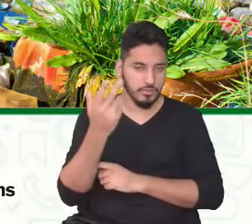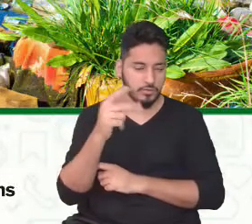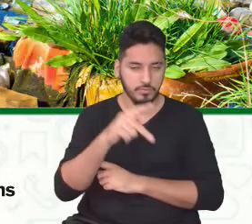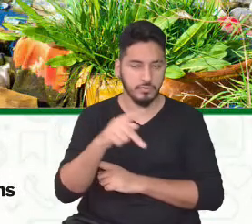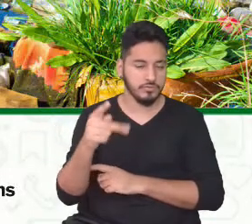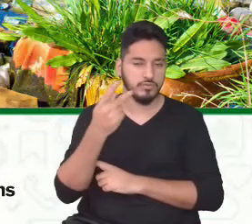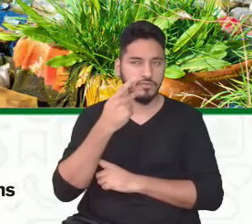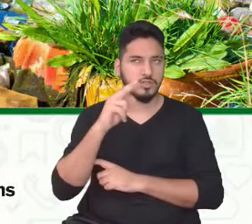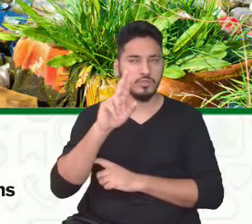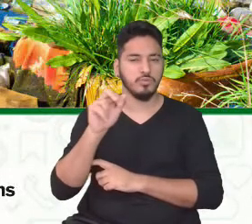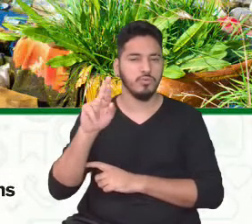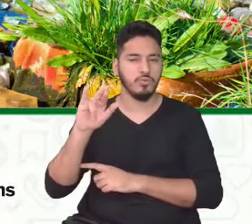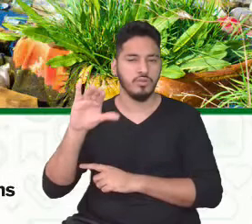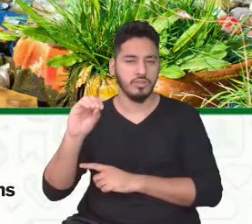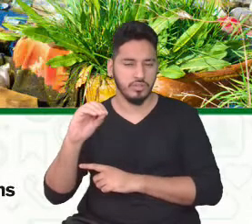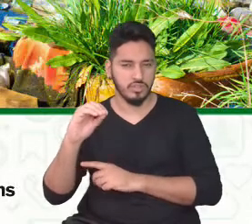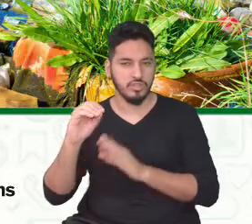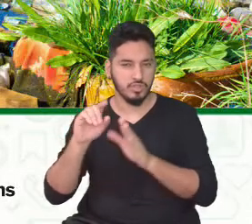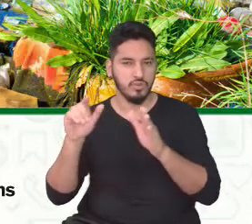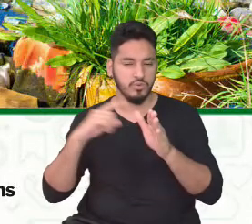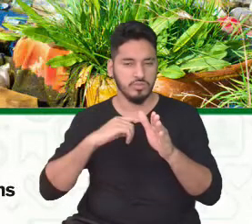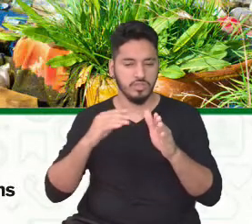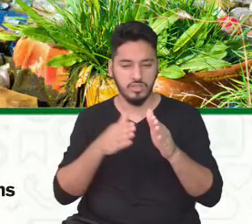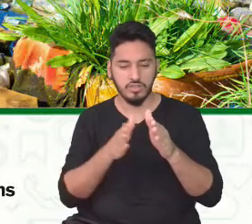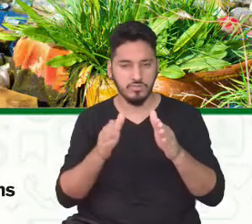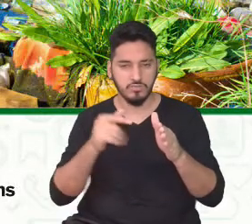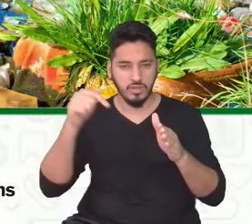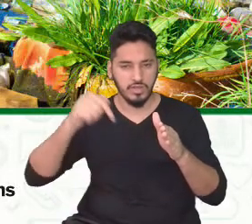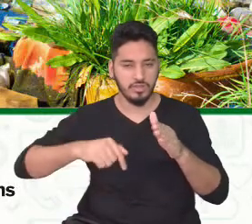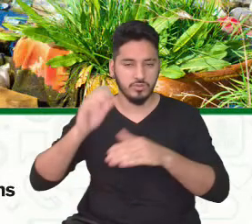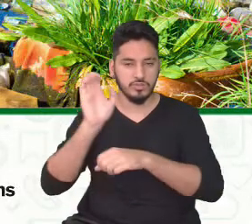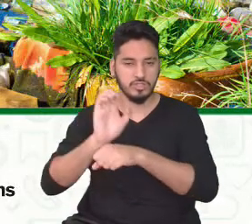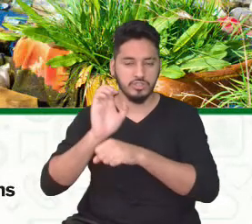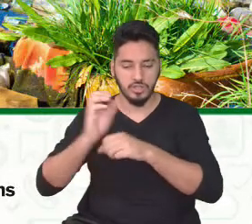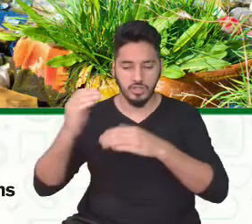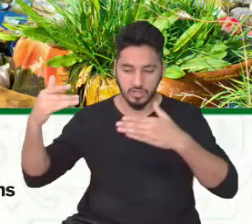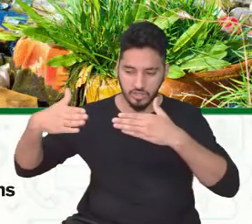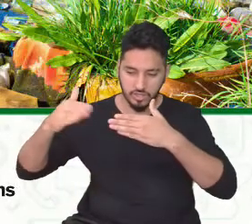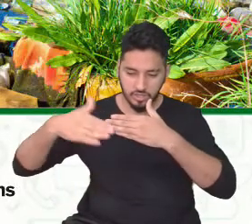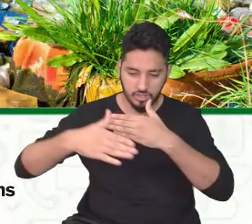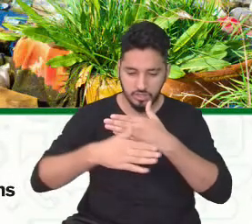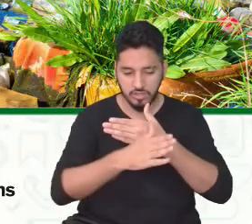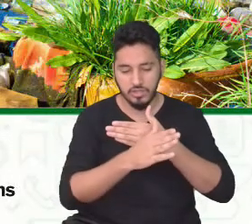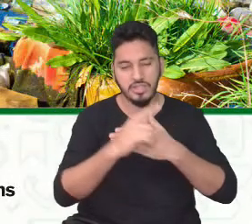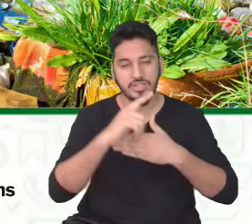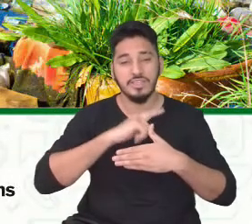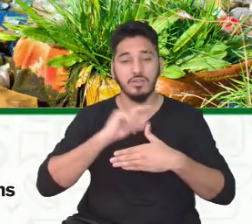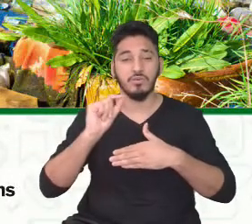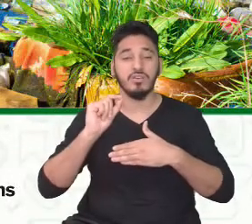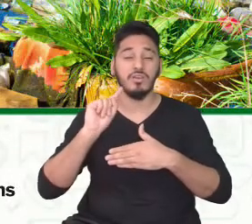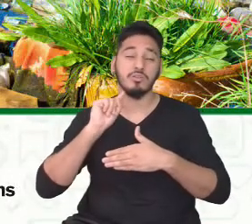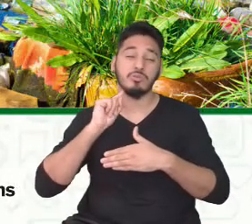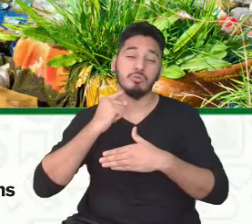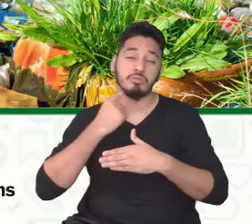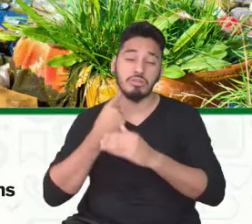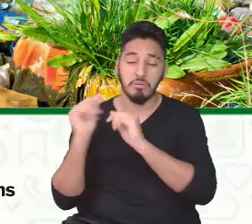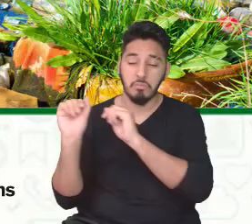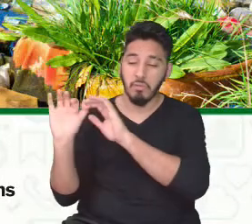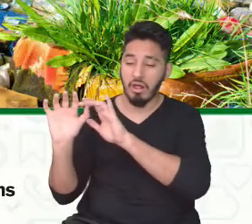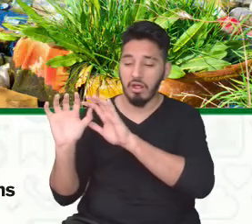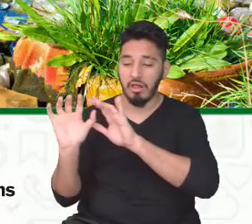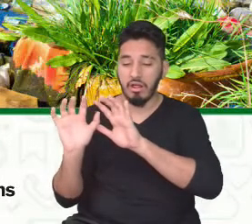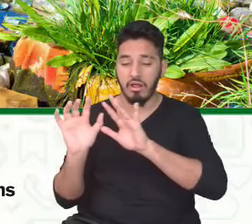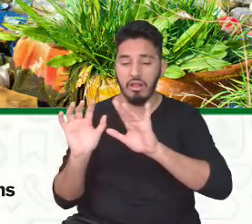Professor até falou do Rio Capibaribe e Beberibe que corta aqui o nosso estado é comum trânsito a carga de poluente né